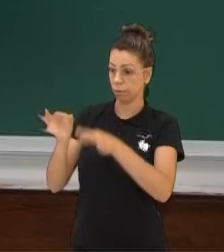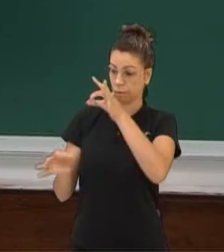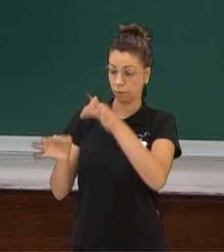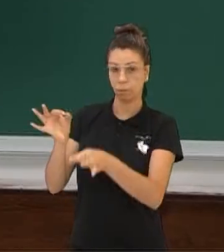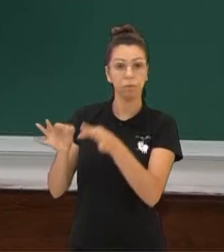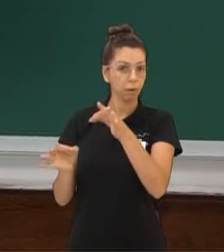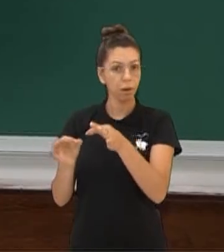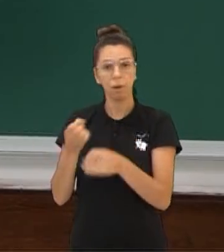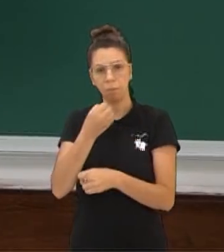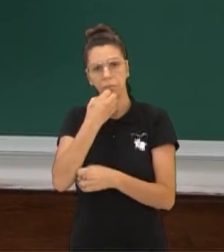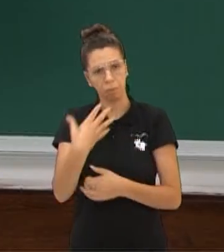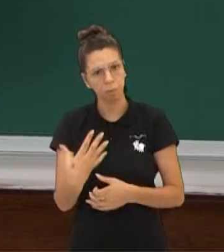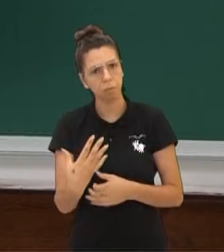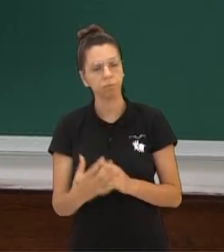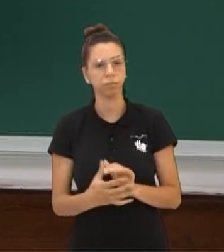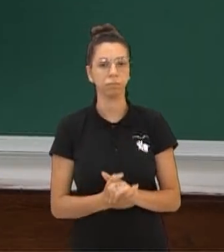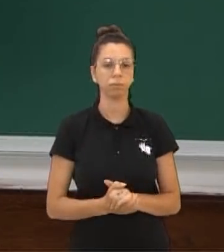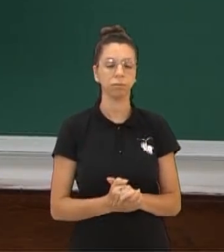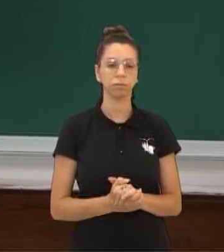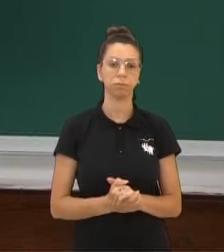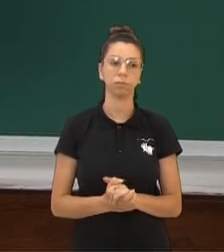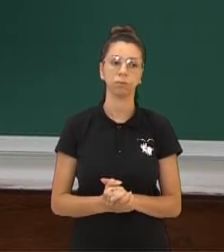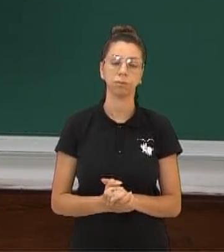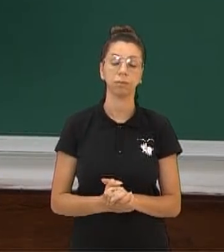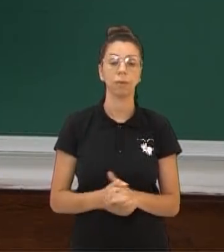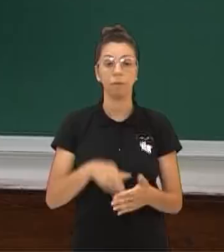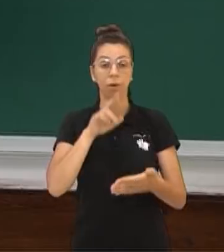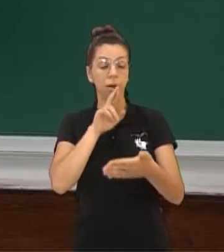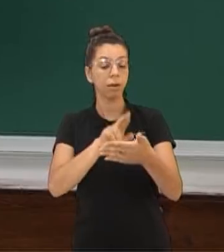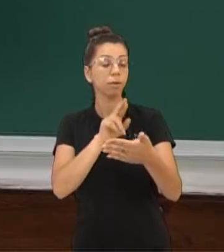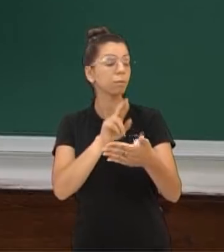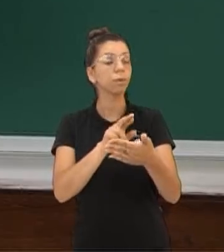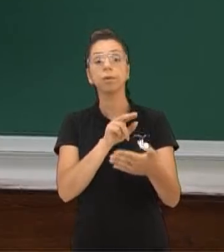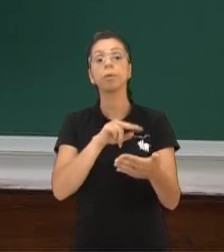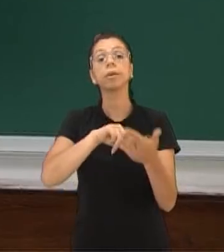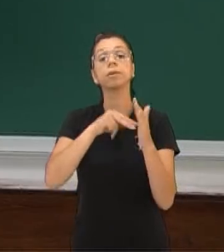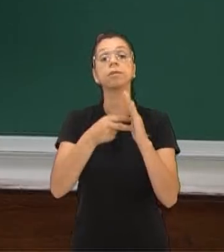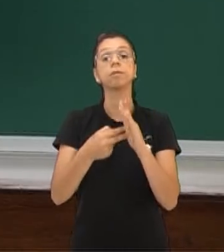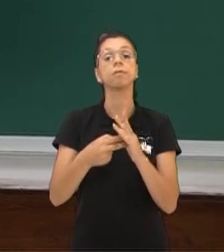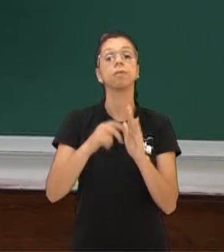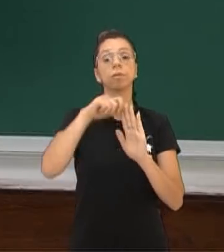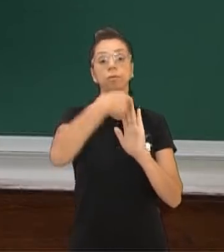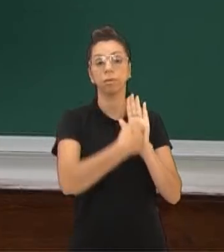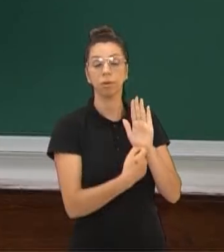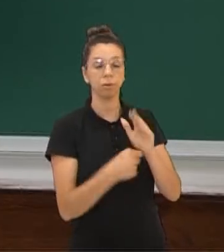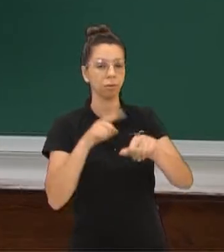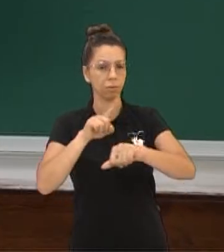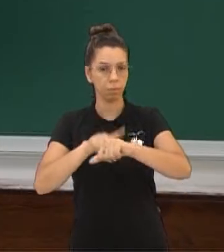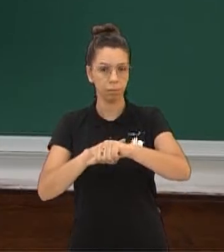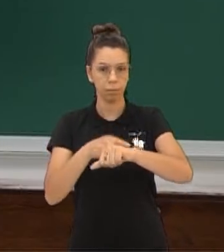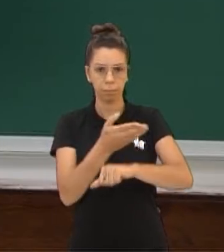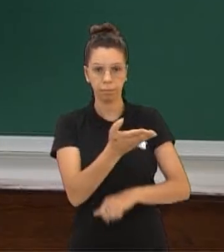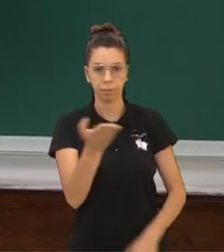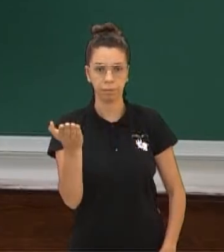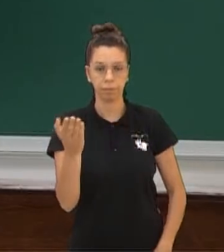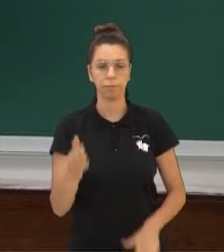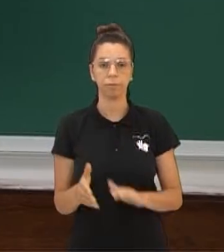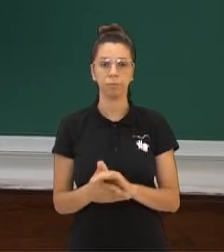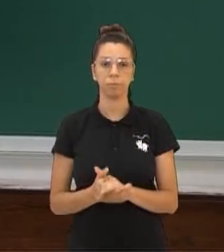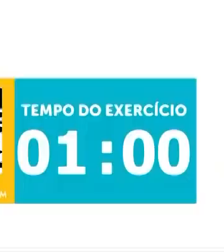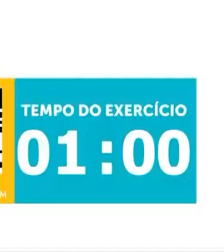traz-nos vantagem. Tá? Então, você vai responder ali qual é a ideia central desse texto. Eu vou dar um tempinho para que você possa